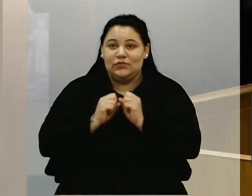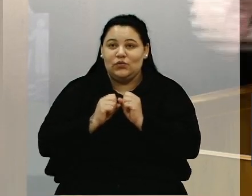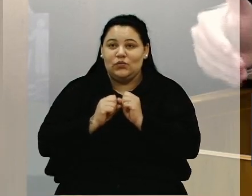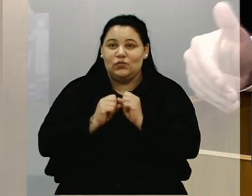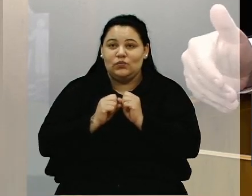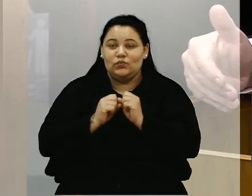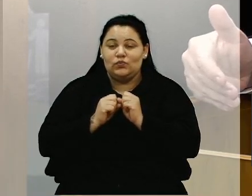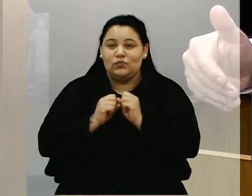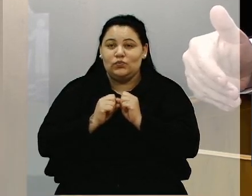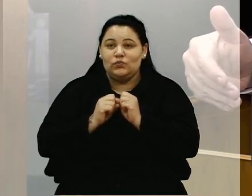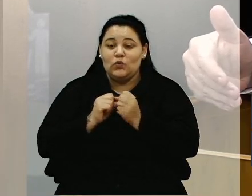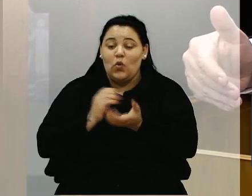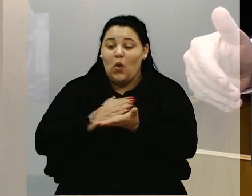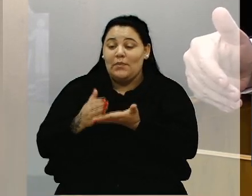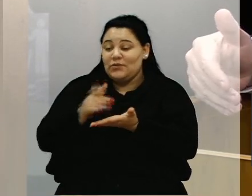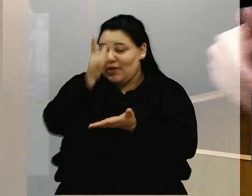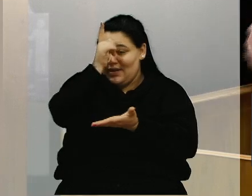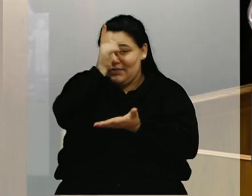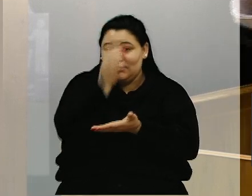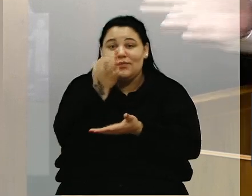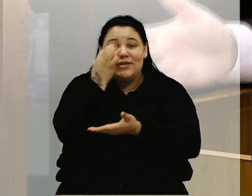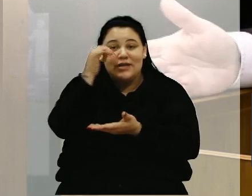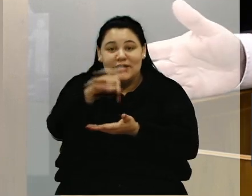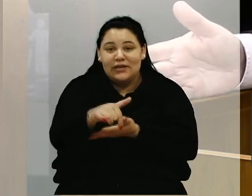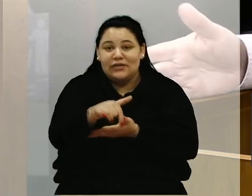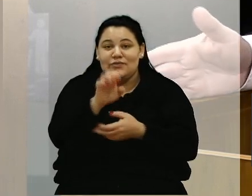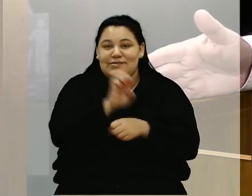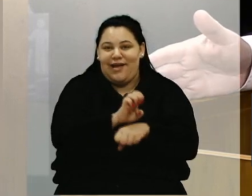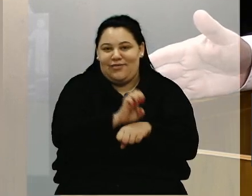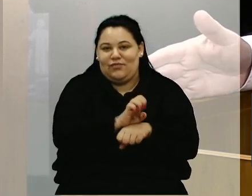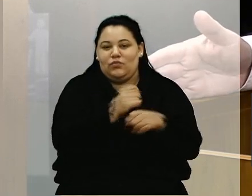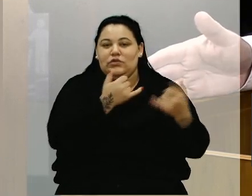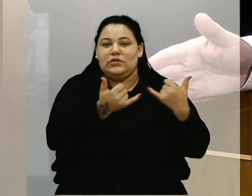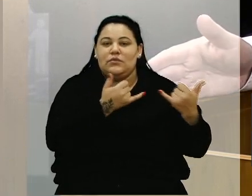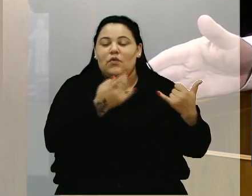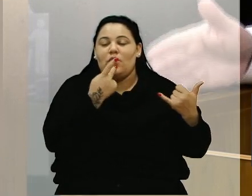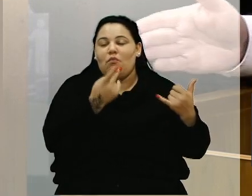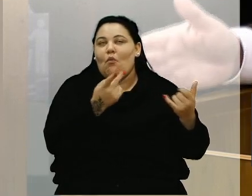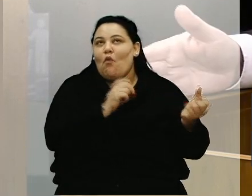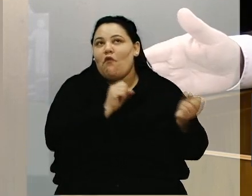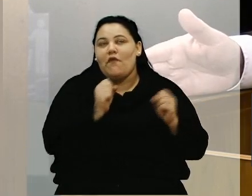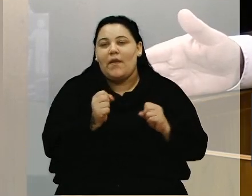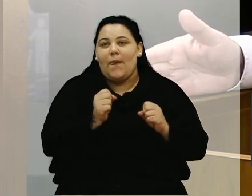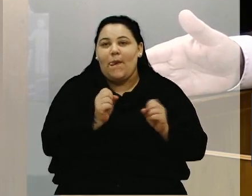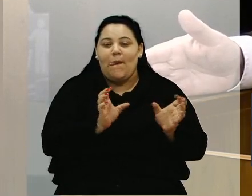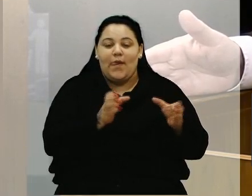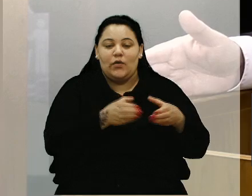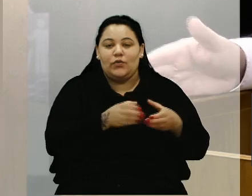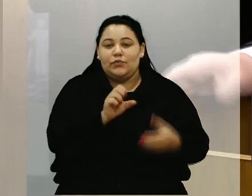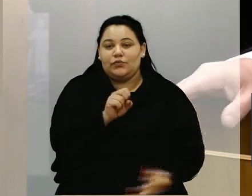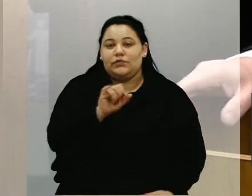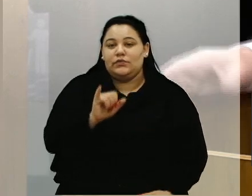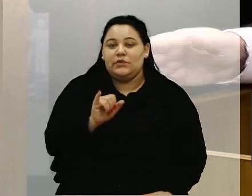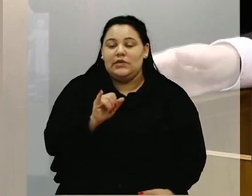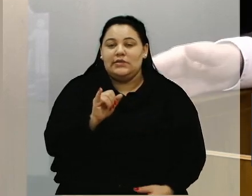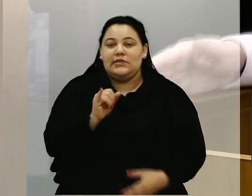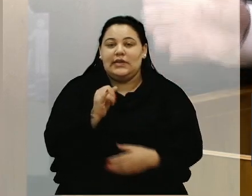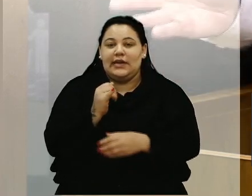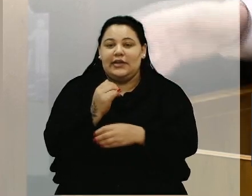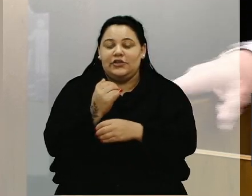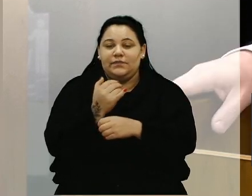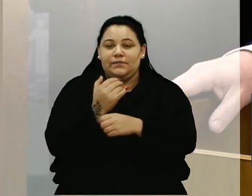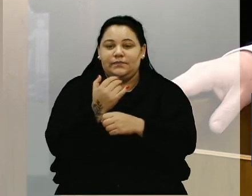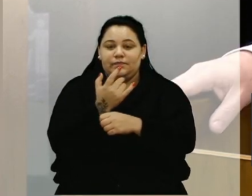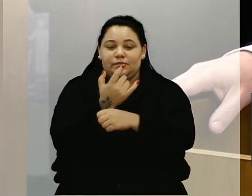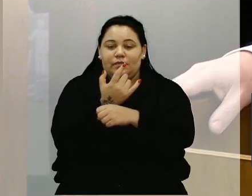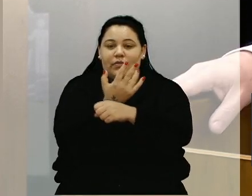estão presentes no nosso estado. Né? A título de exemplo, posso citar a cooperativa Sicredi, as lojas Renner, que